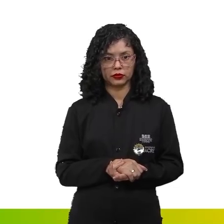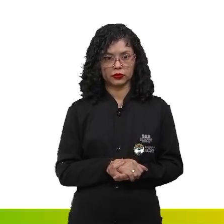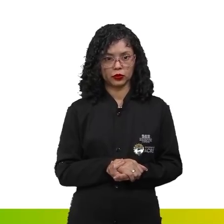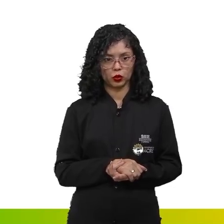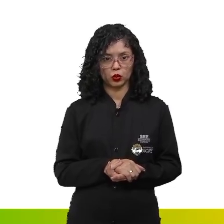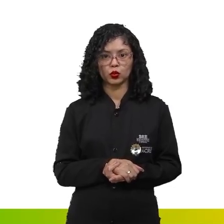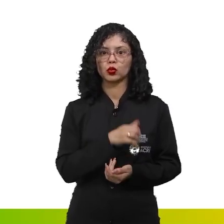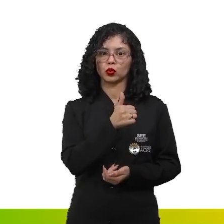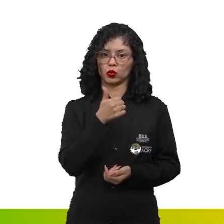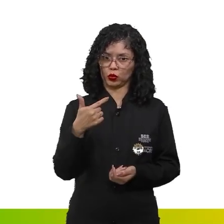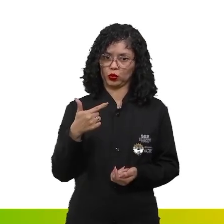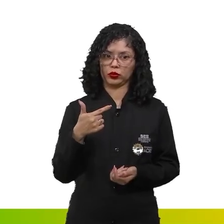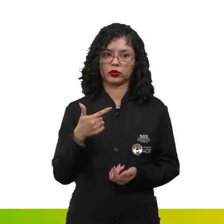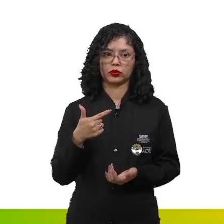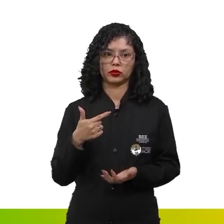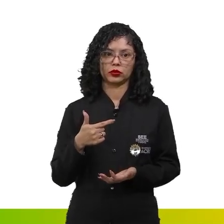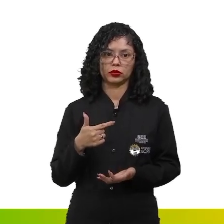aí,